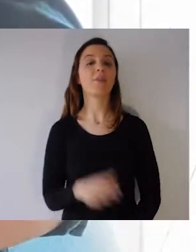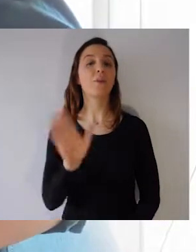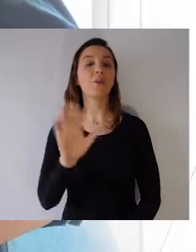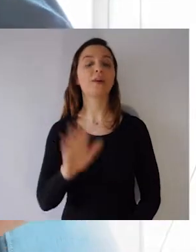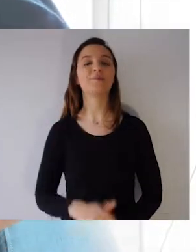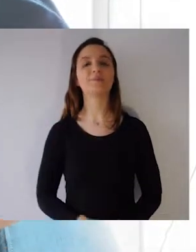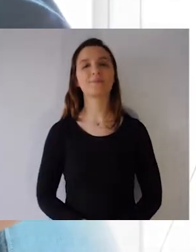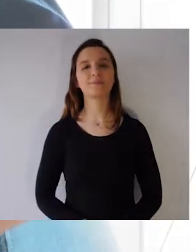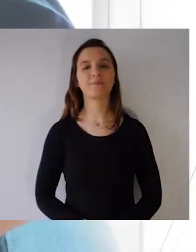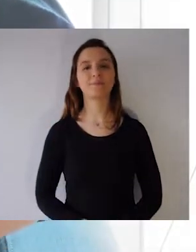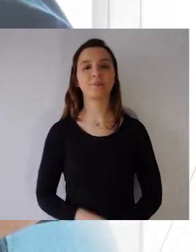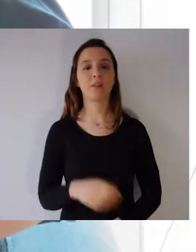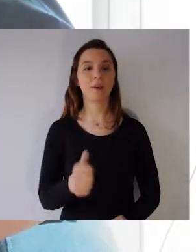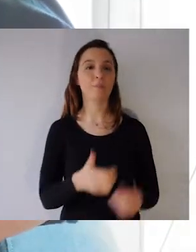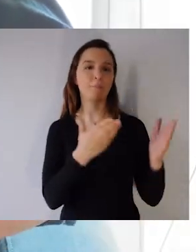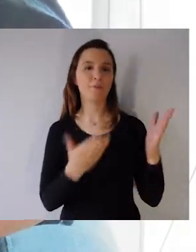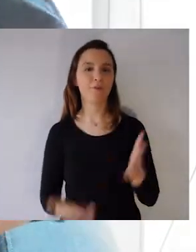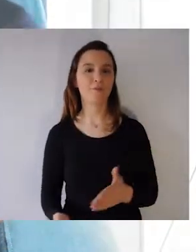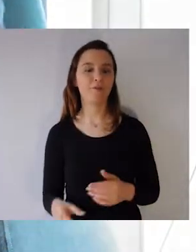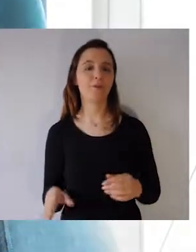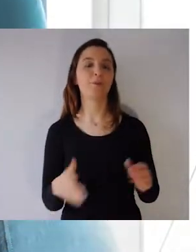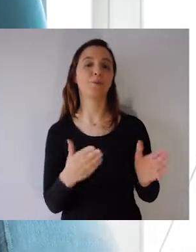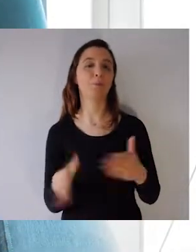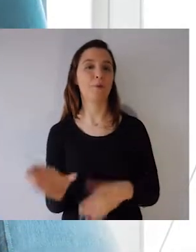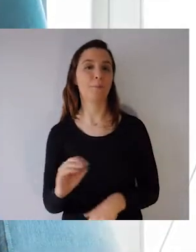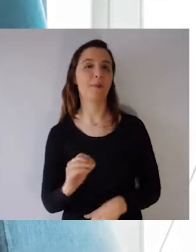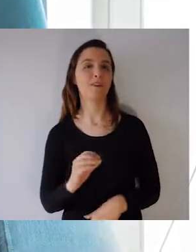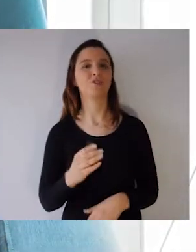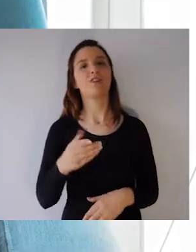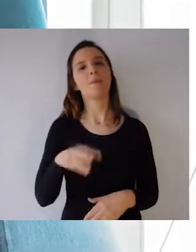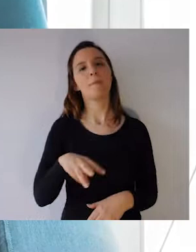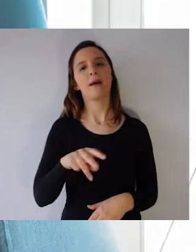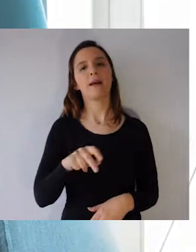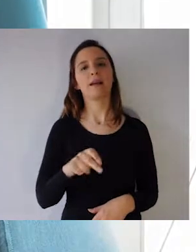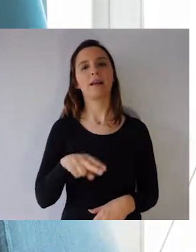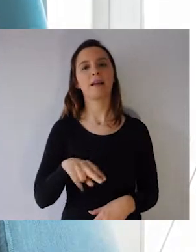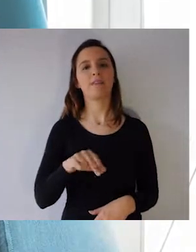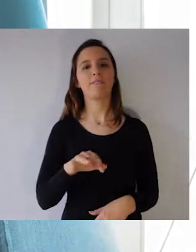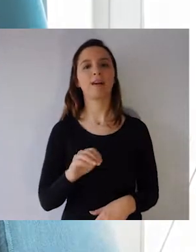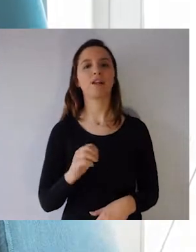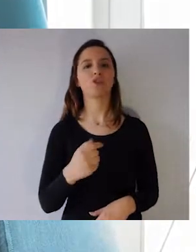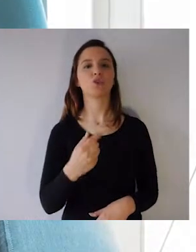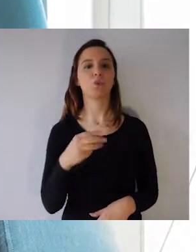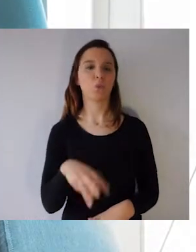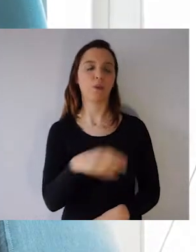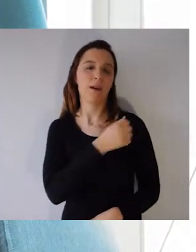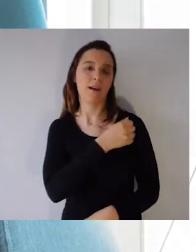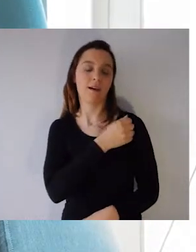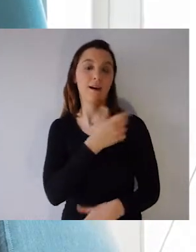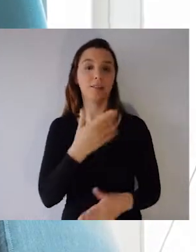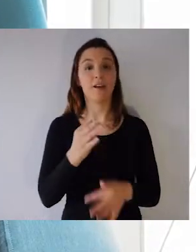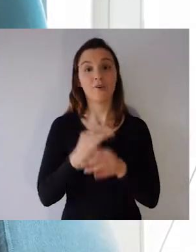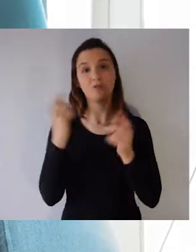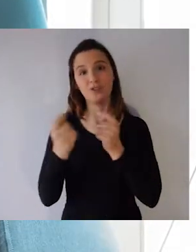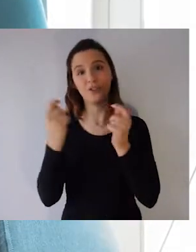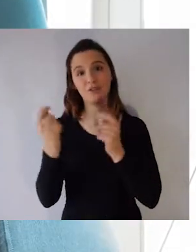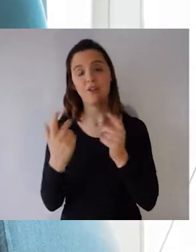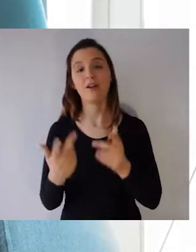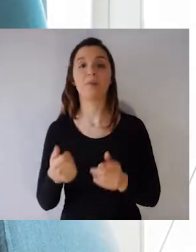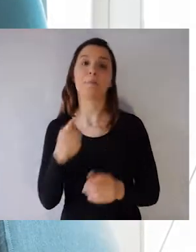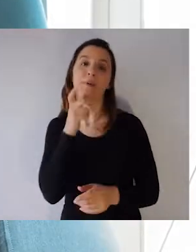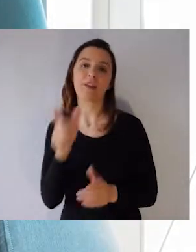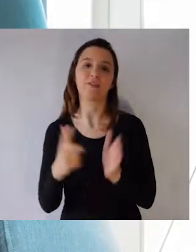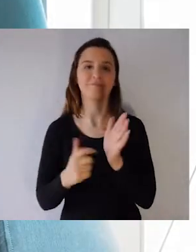Olá, bem-vindos a mais um episódio de Manifestum em Casa, o festival em que a palavra não vive sem a